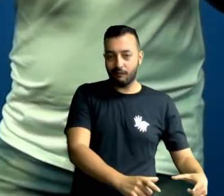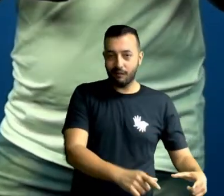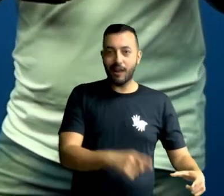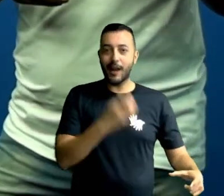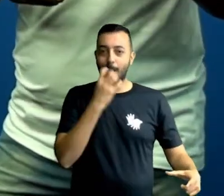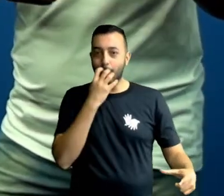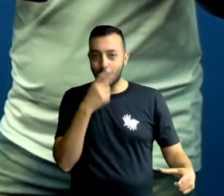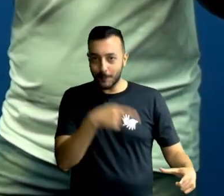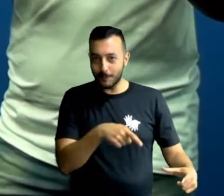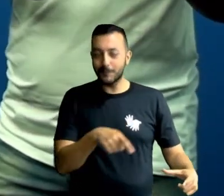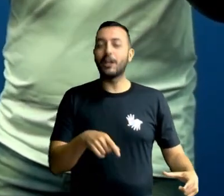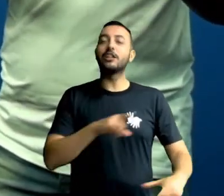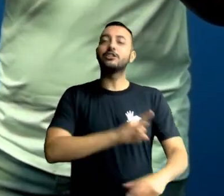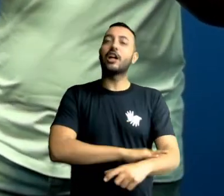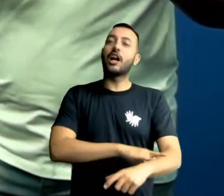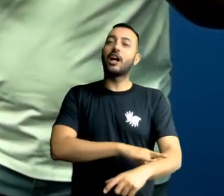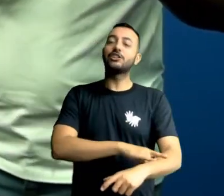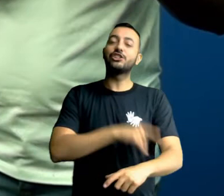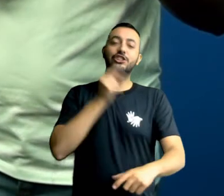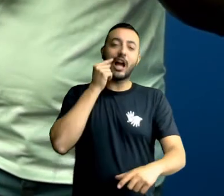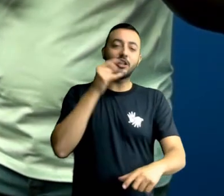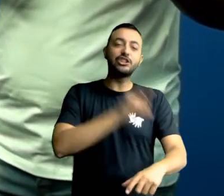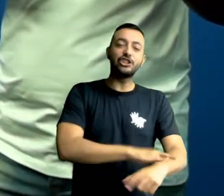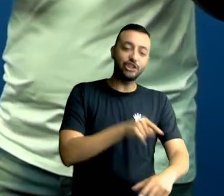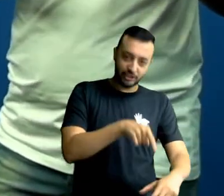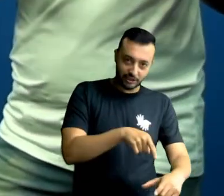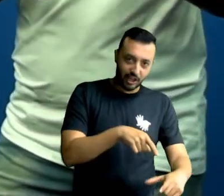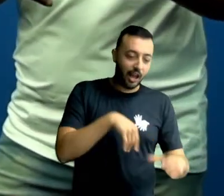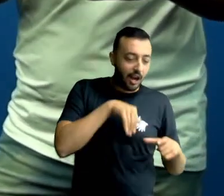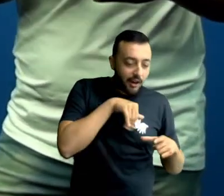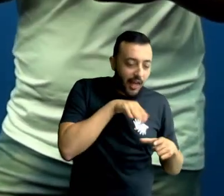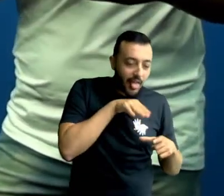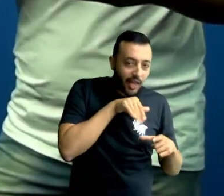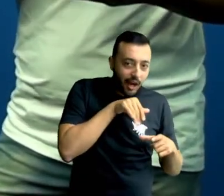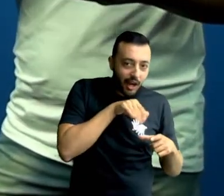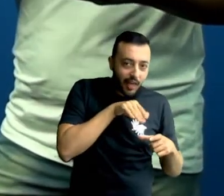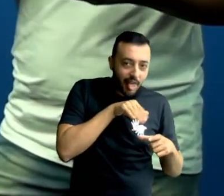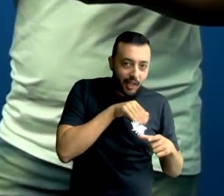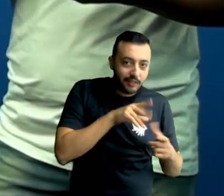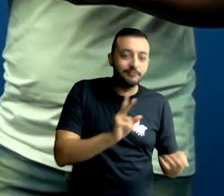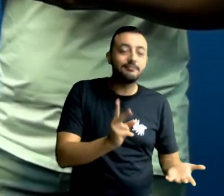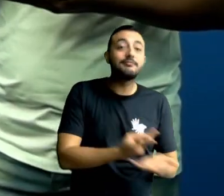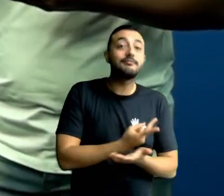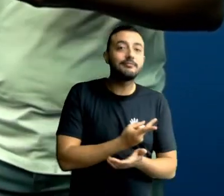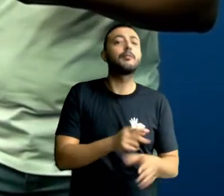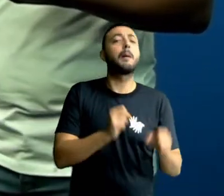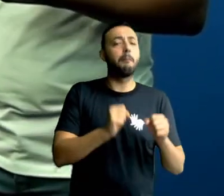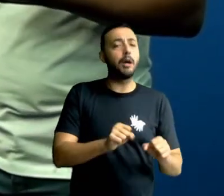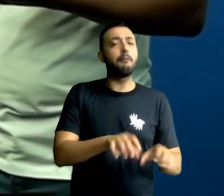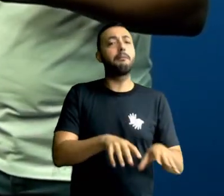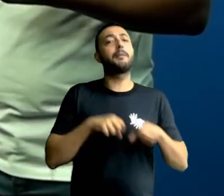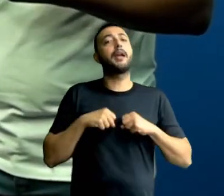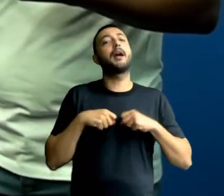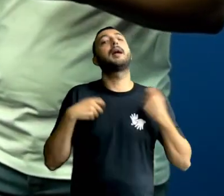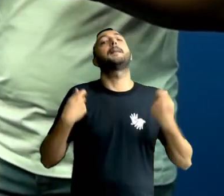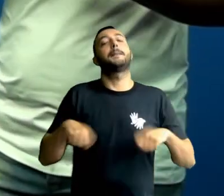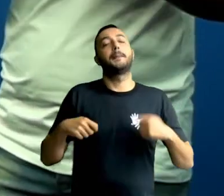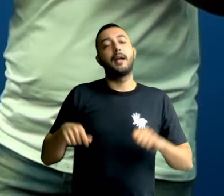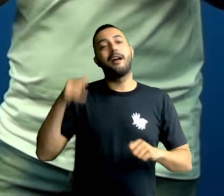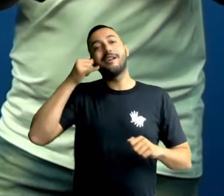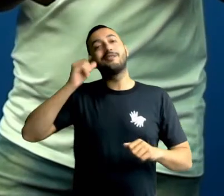você vacinar o seu cão anualmente. E se ele for novo, vaciná-lo as 3 vezes,